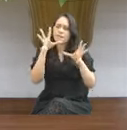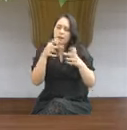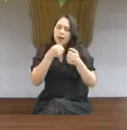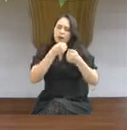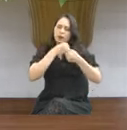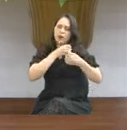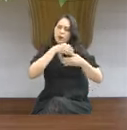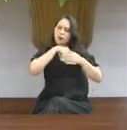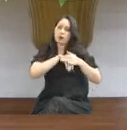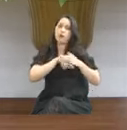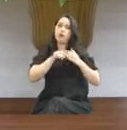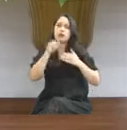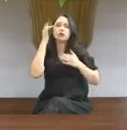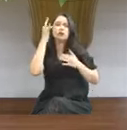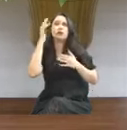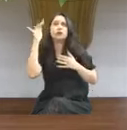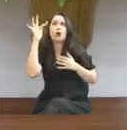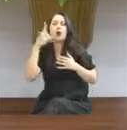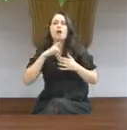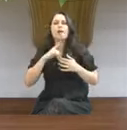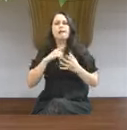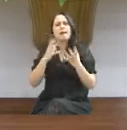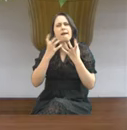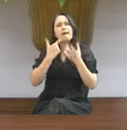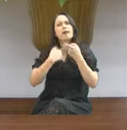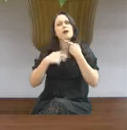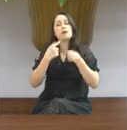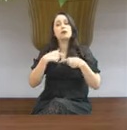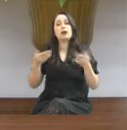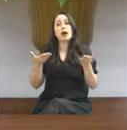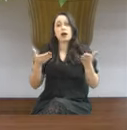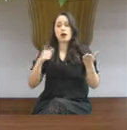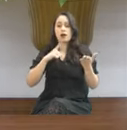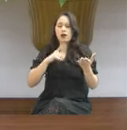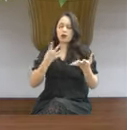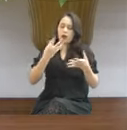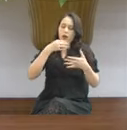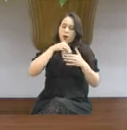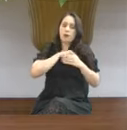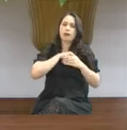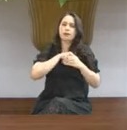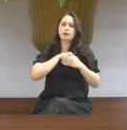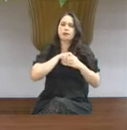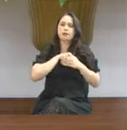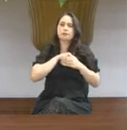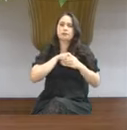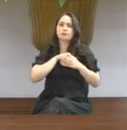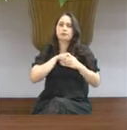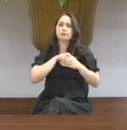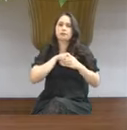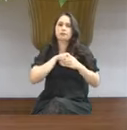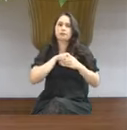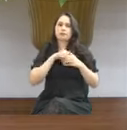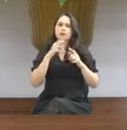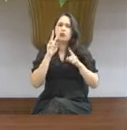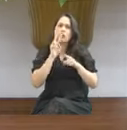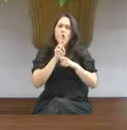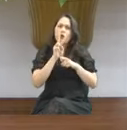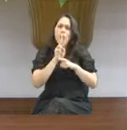sonhou em ter e agora que você tem, você guarda. Você esconde, você